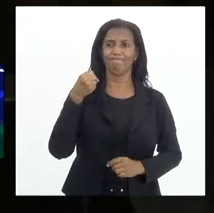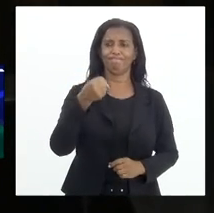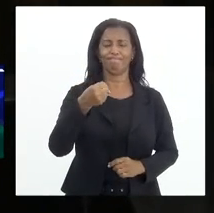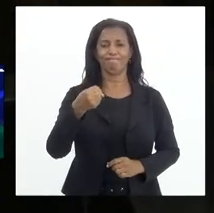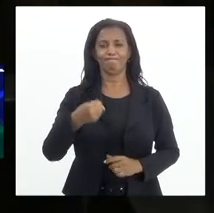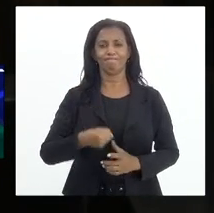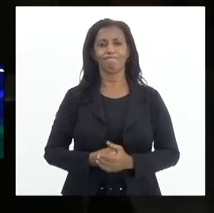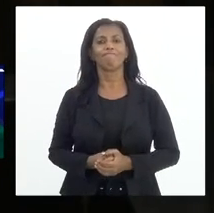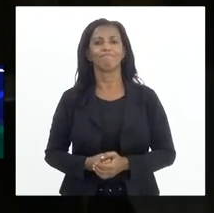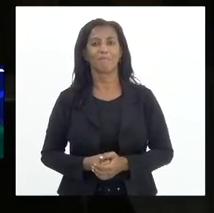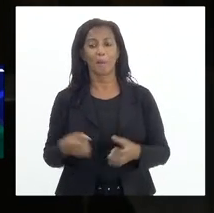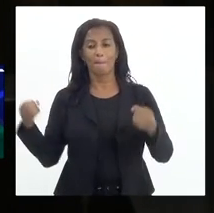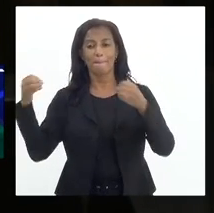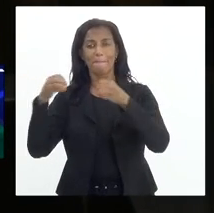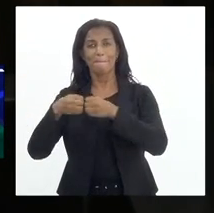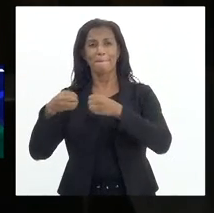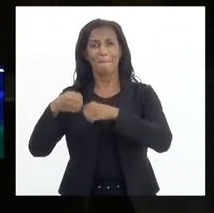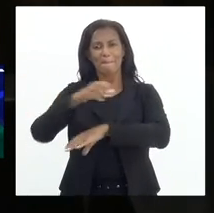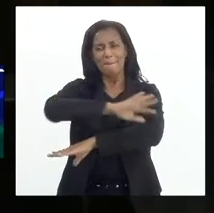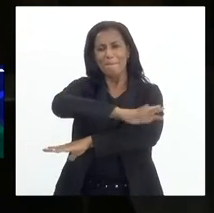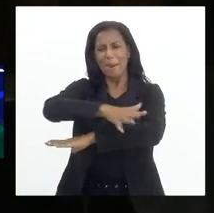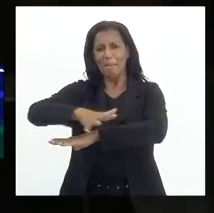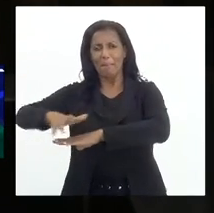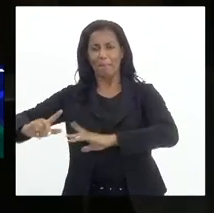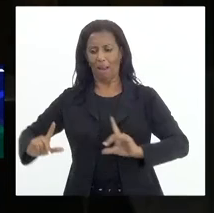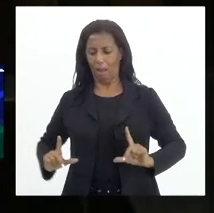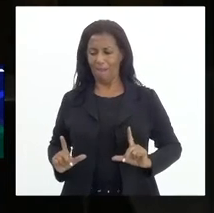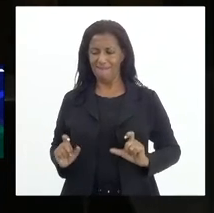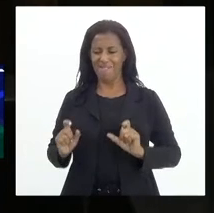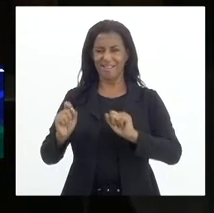de costa marítima, que é o câncer de pele,